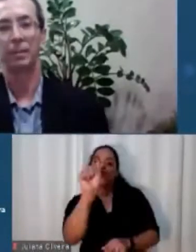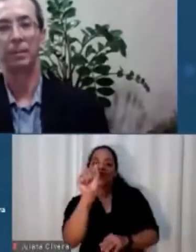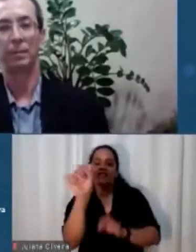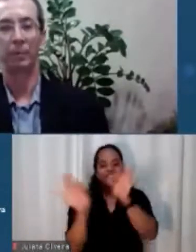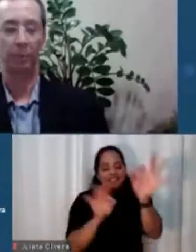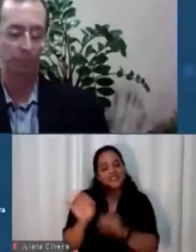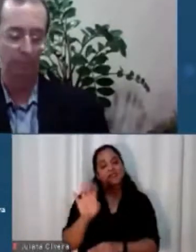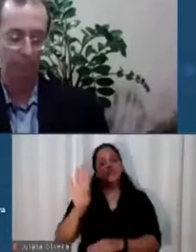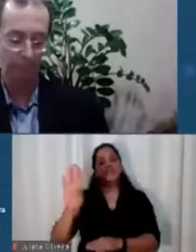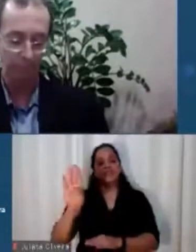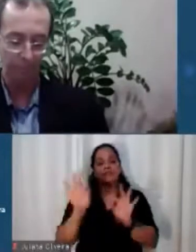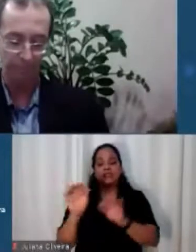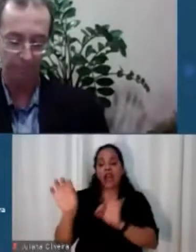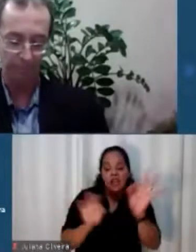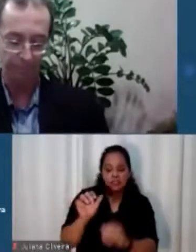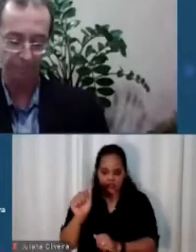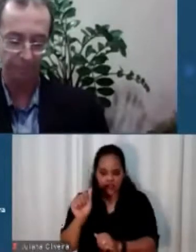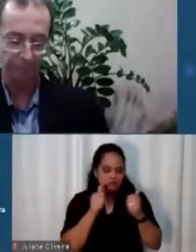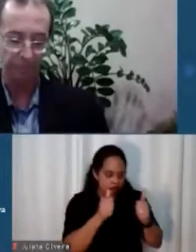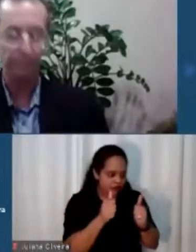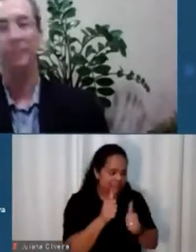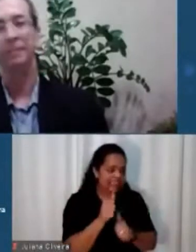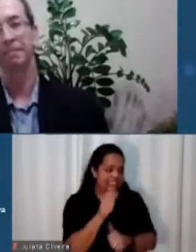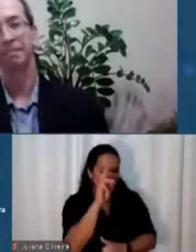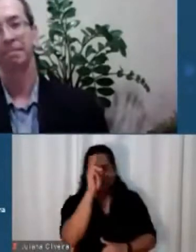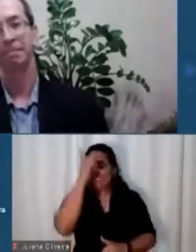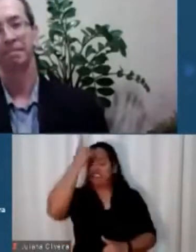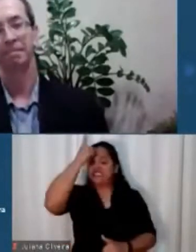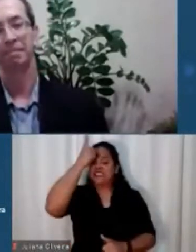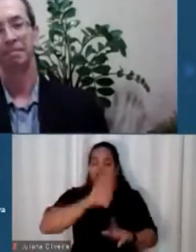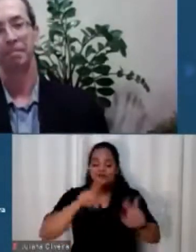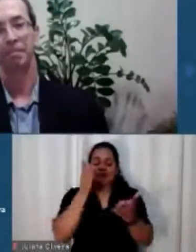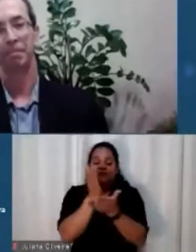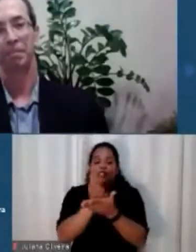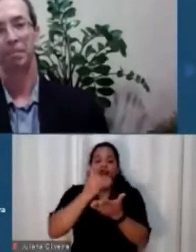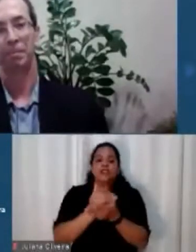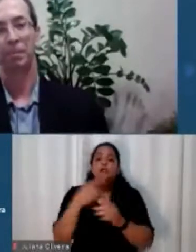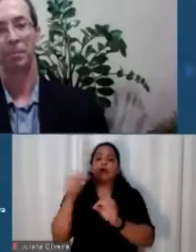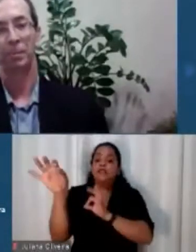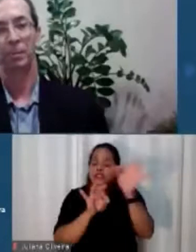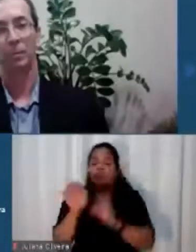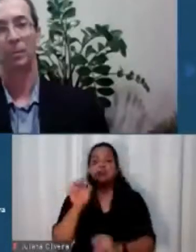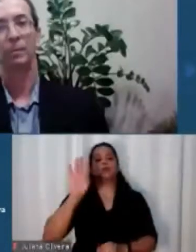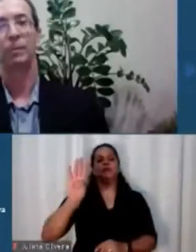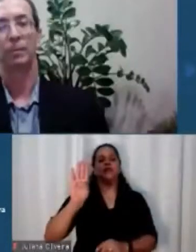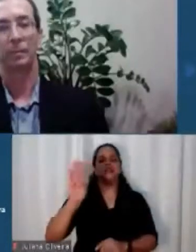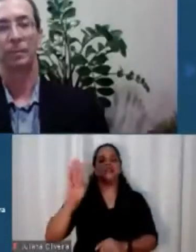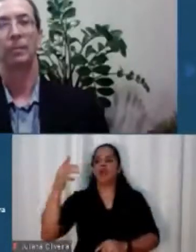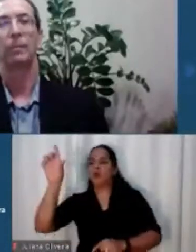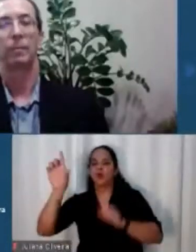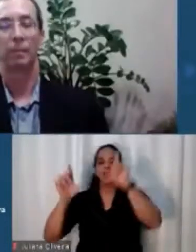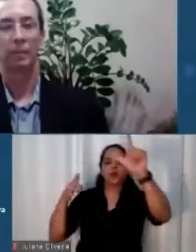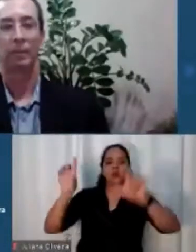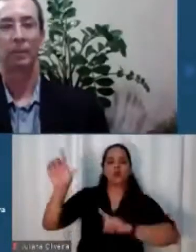a decisão, quando existe uma divisão dentro da equipe, alguém vai ter que prevalecer. Certamente, aquele